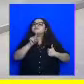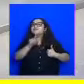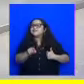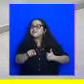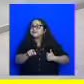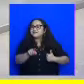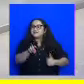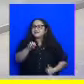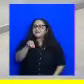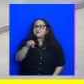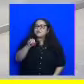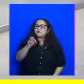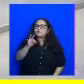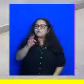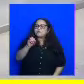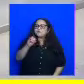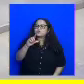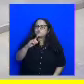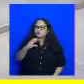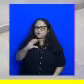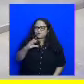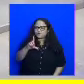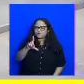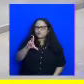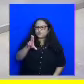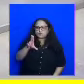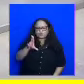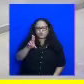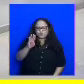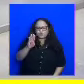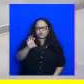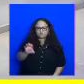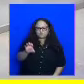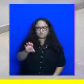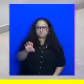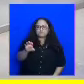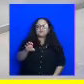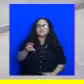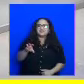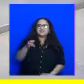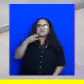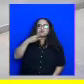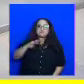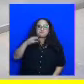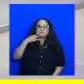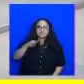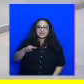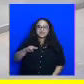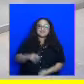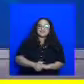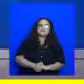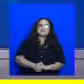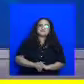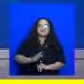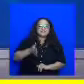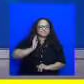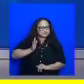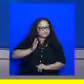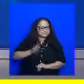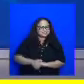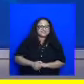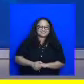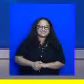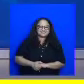é Motoclube do Maranhão. Motoclube do Maranhão é o time do coração. Auditoras, confirmam?